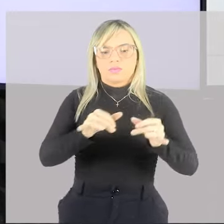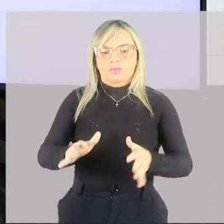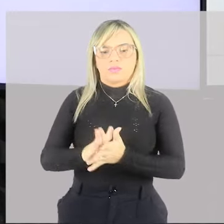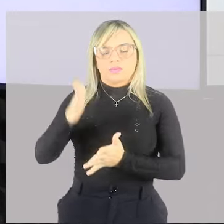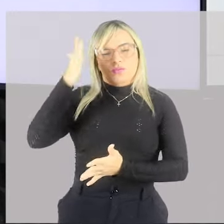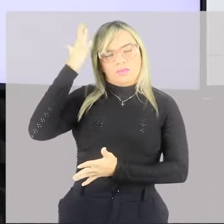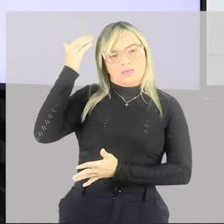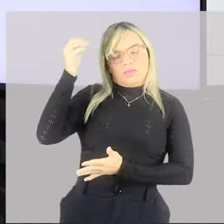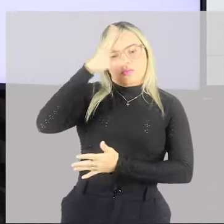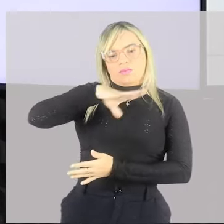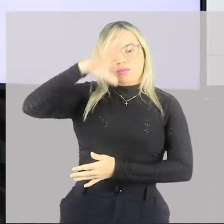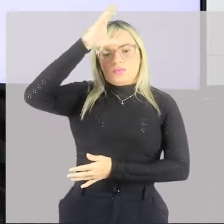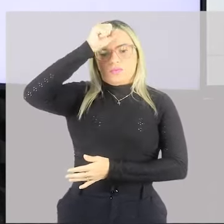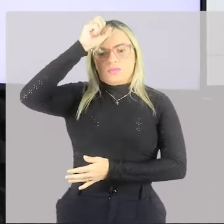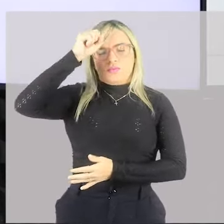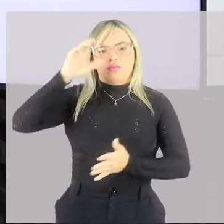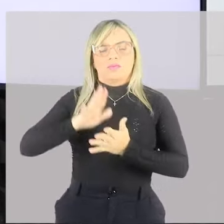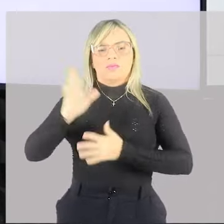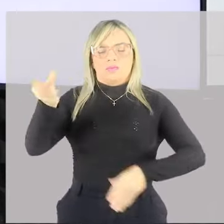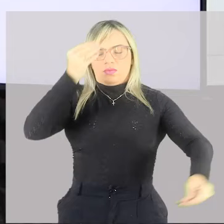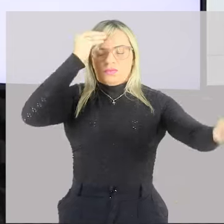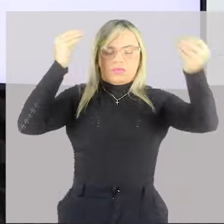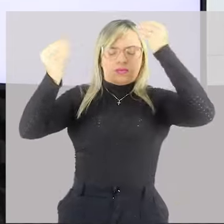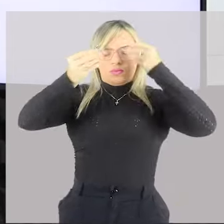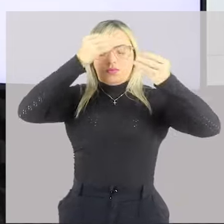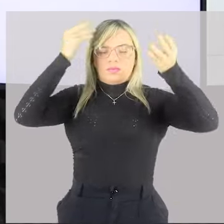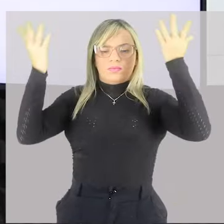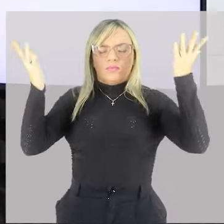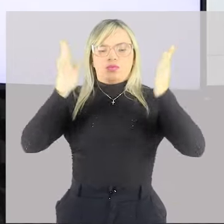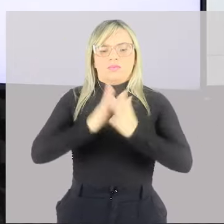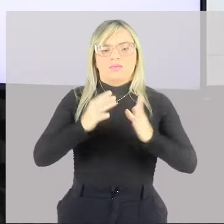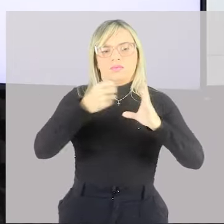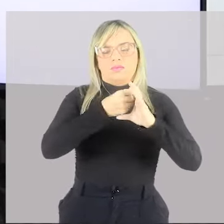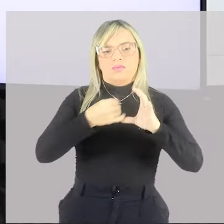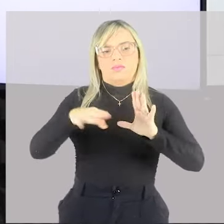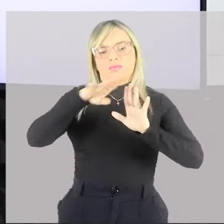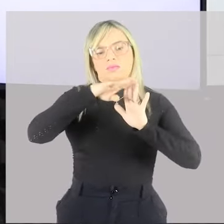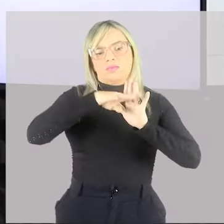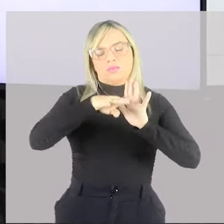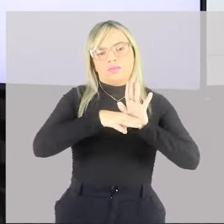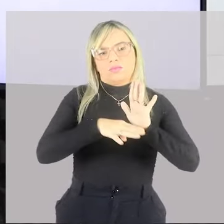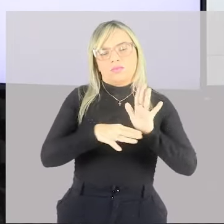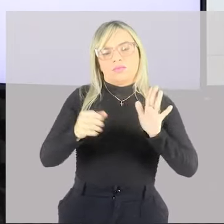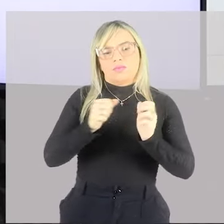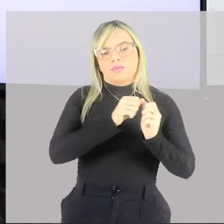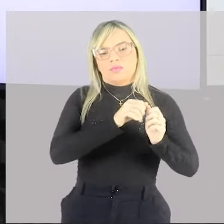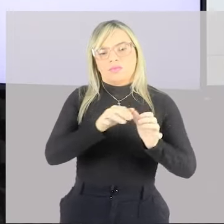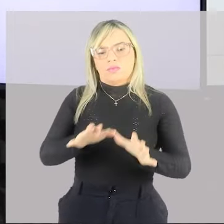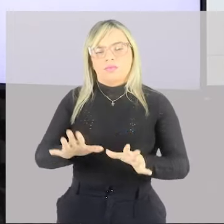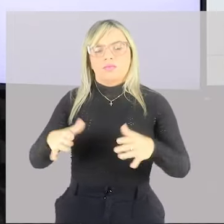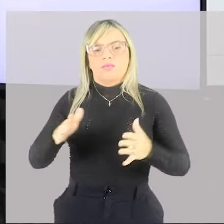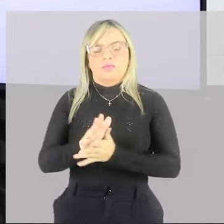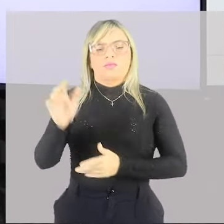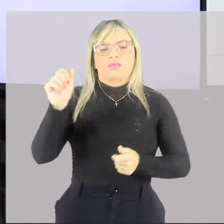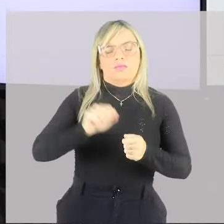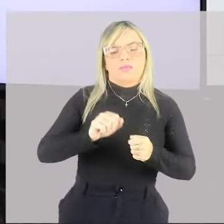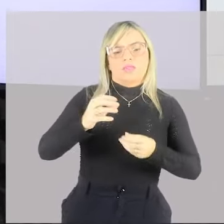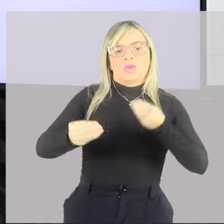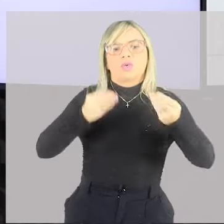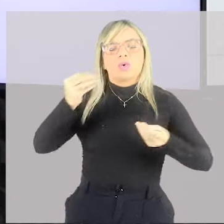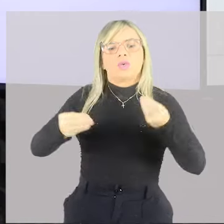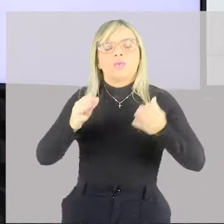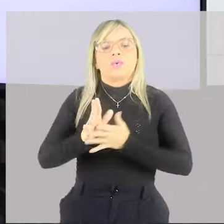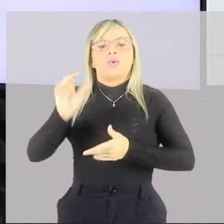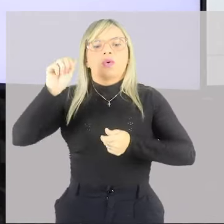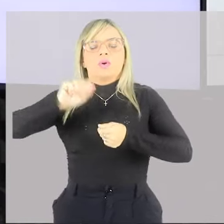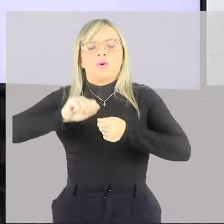vocês essa essa esses esses elementos que são passados desde o que eu vou fazer como eu vou